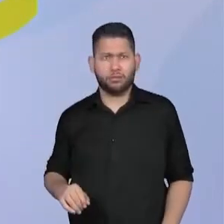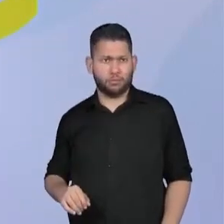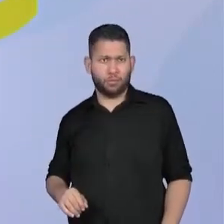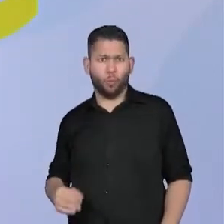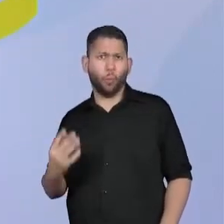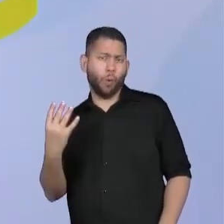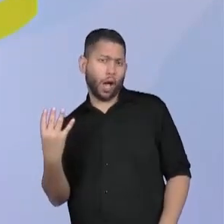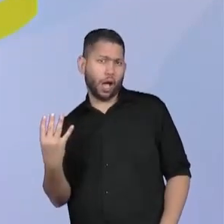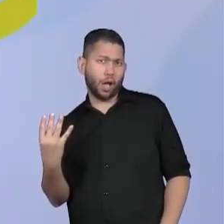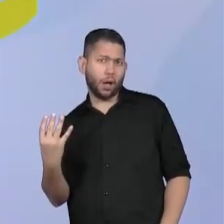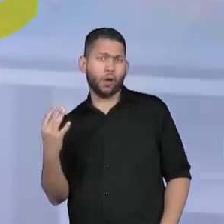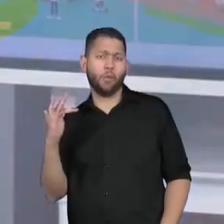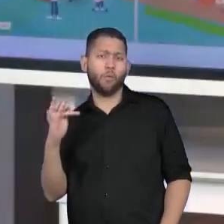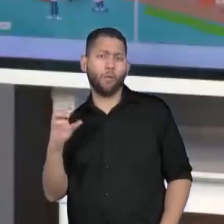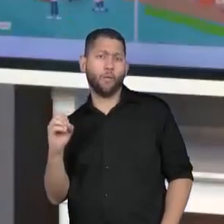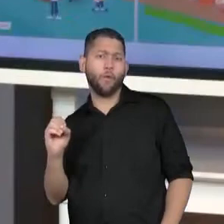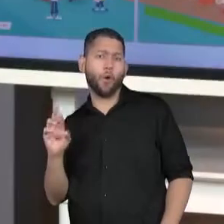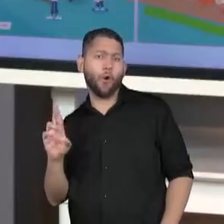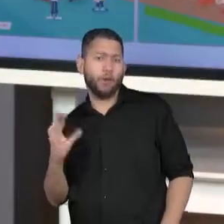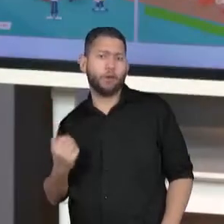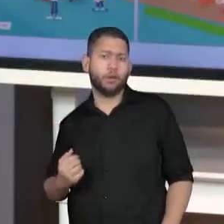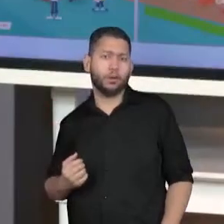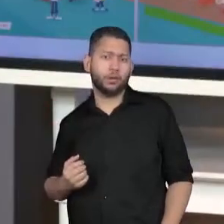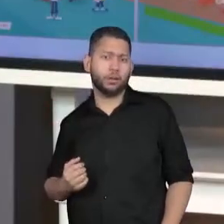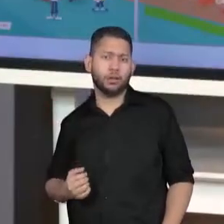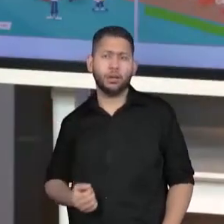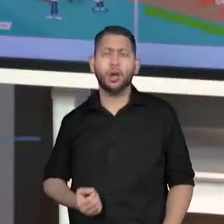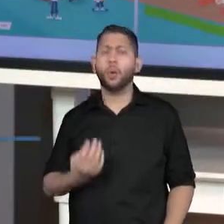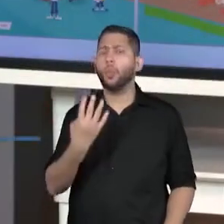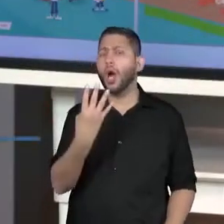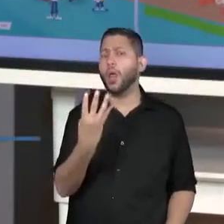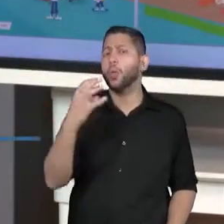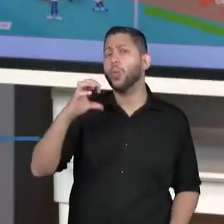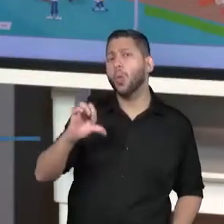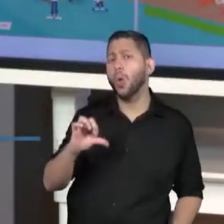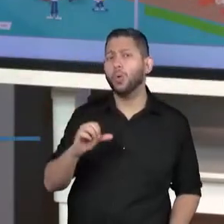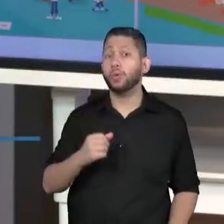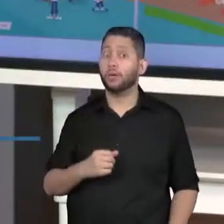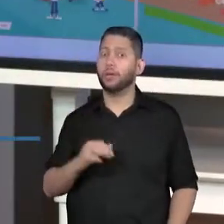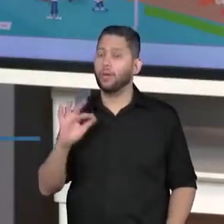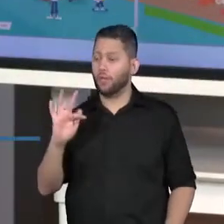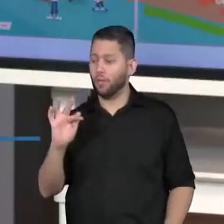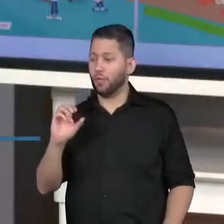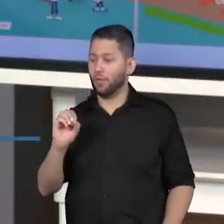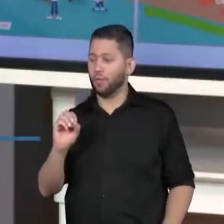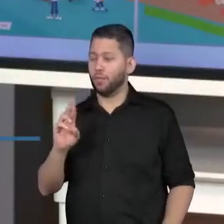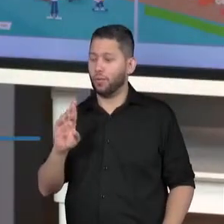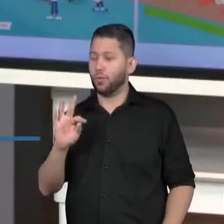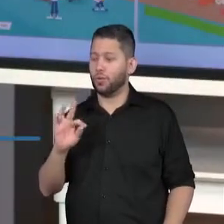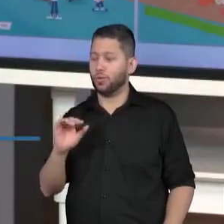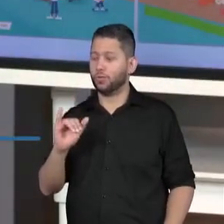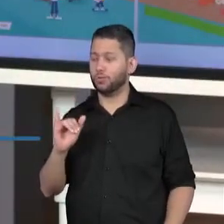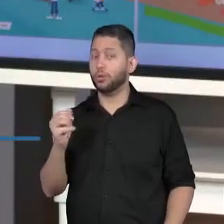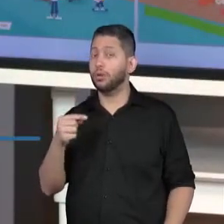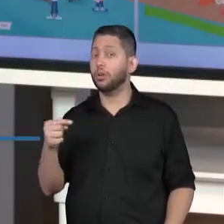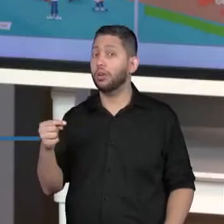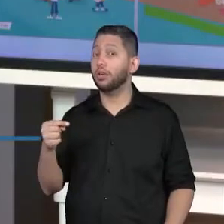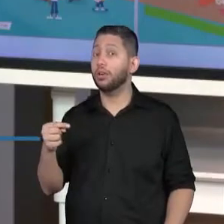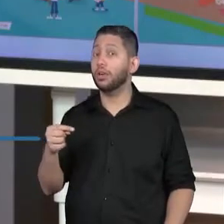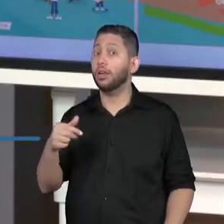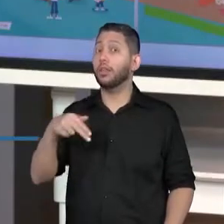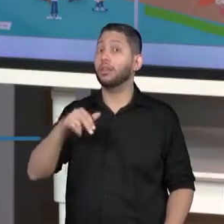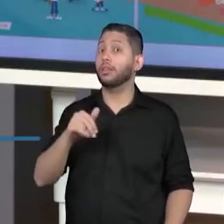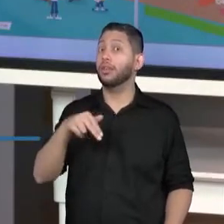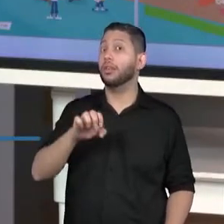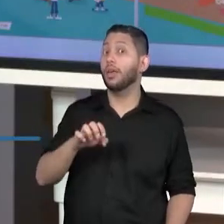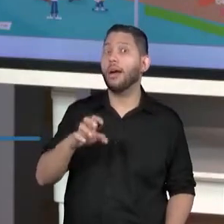souber, ótimo, porque a gente vai precisar. Não vai ser mais de 1 a 10. Porque uma camiseta não está tão baratinha não, né?